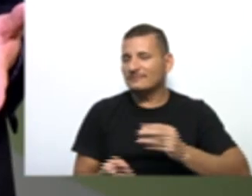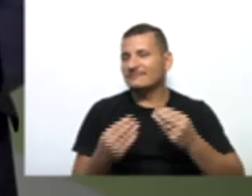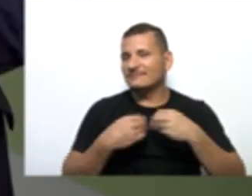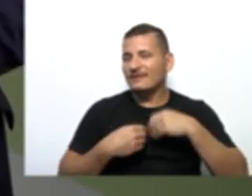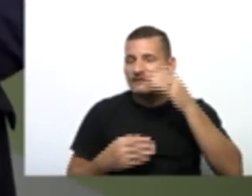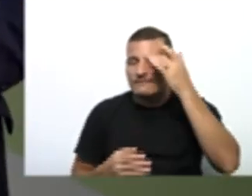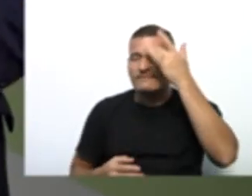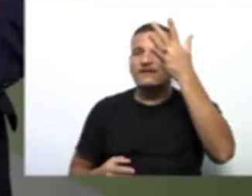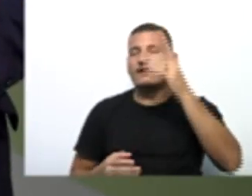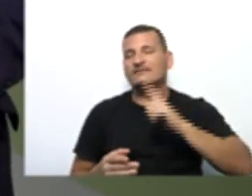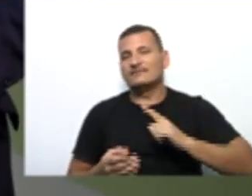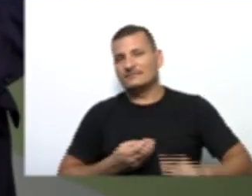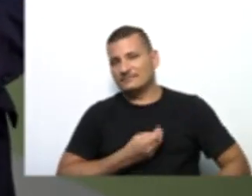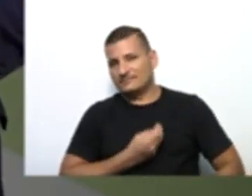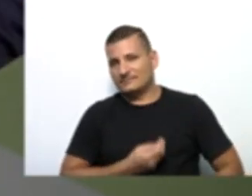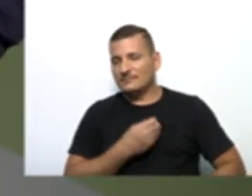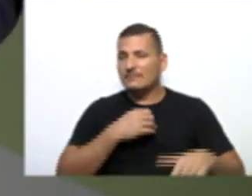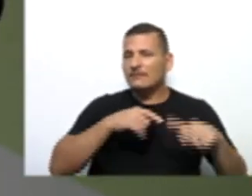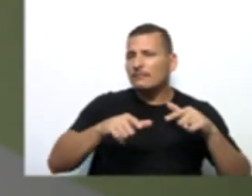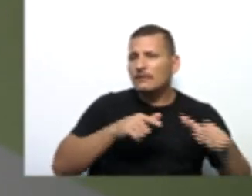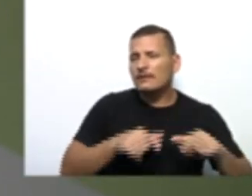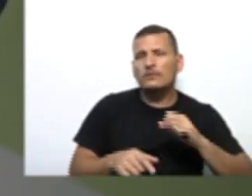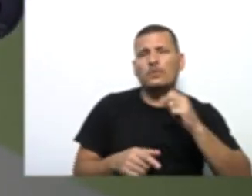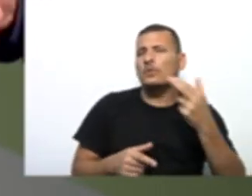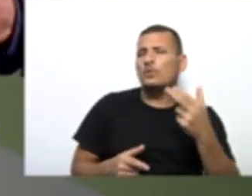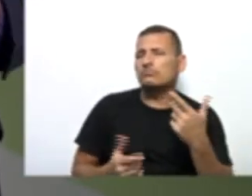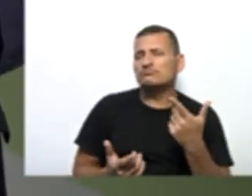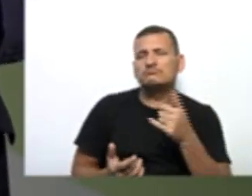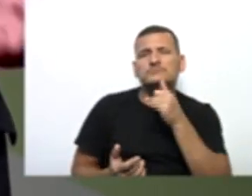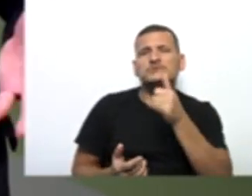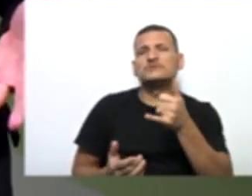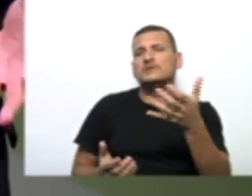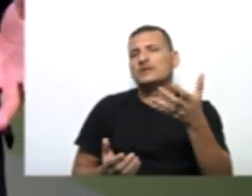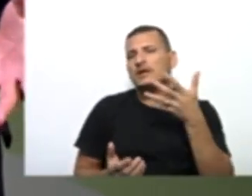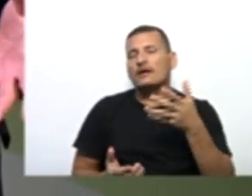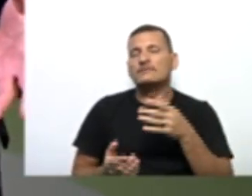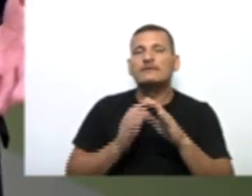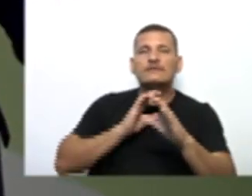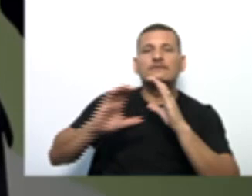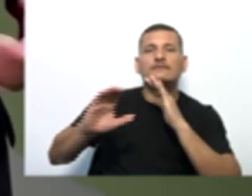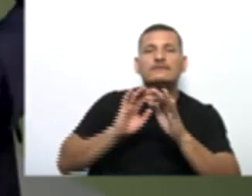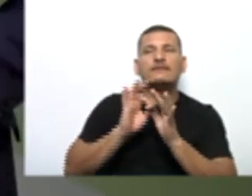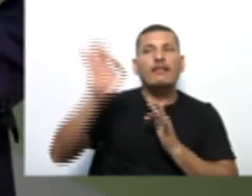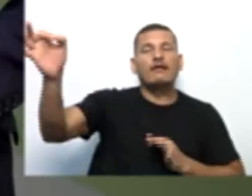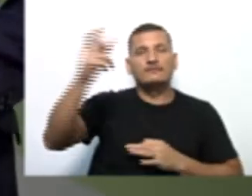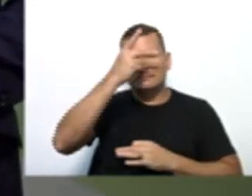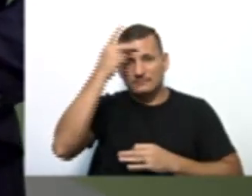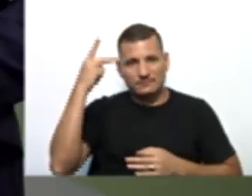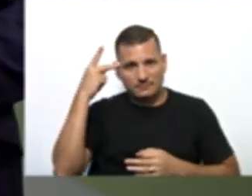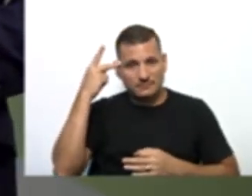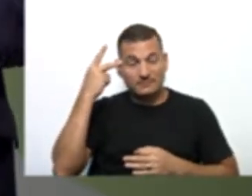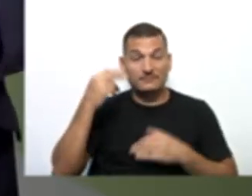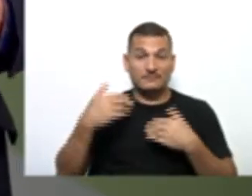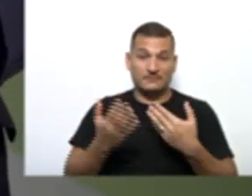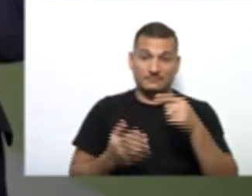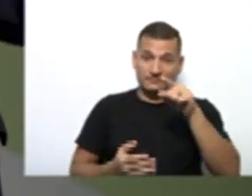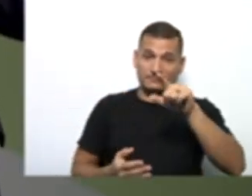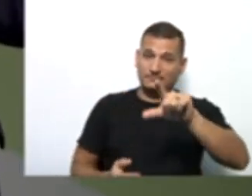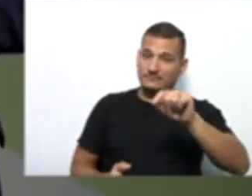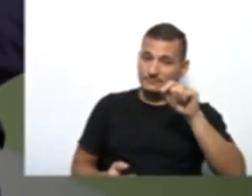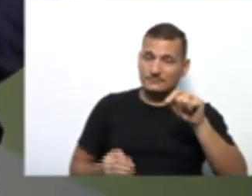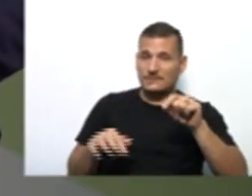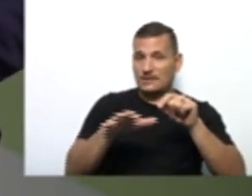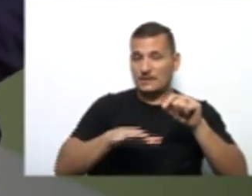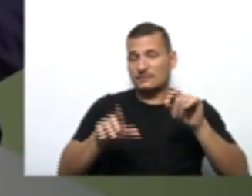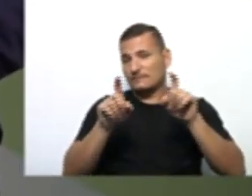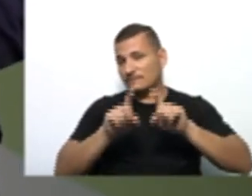vida, seja no trabalho ou quando queremos nos aproximar de pessoas que estão longe. E já que você escolheu a área da informática como a